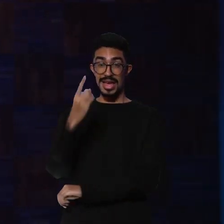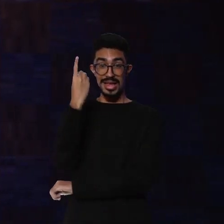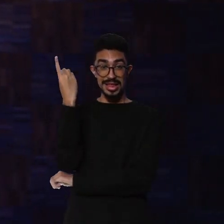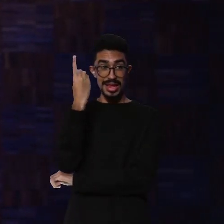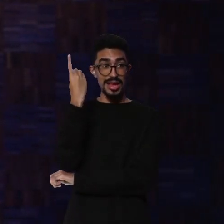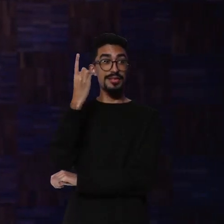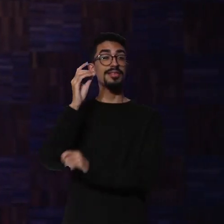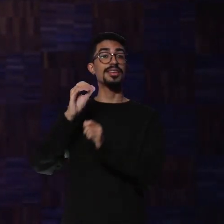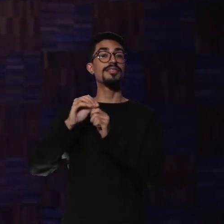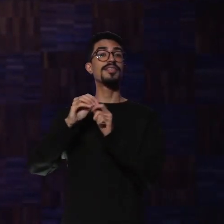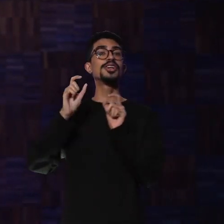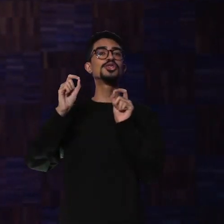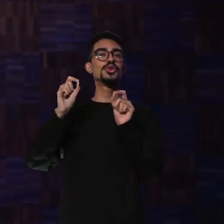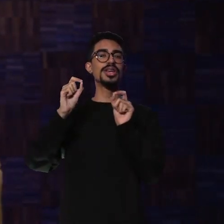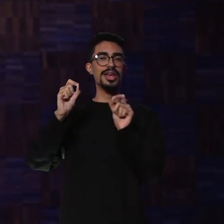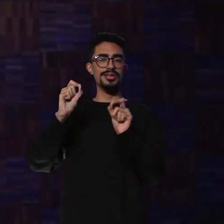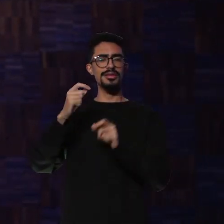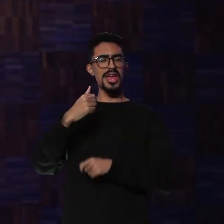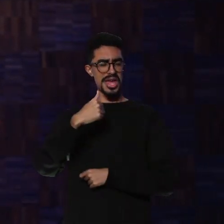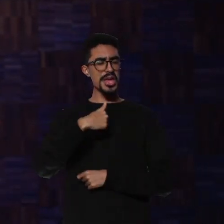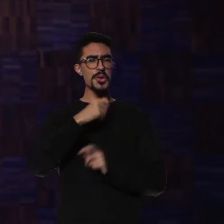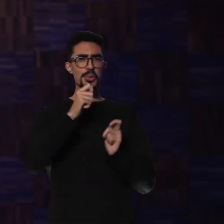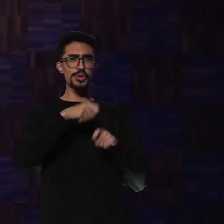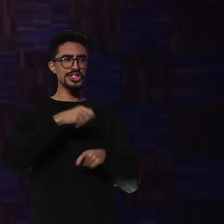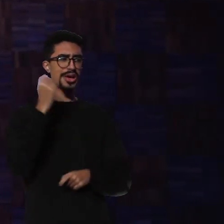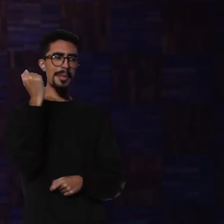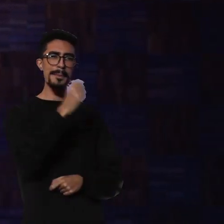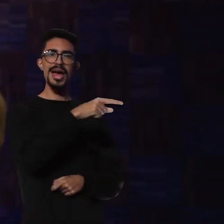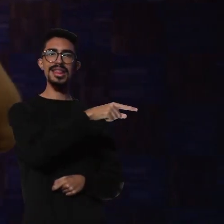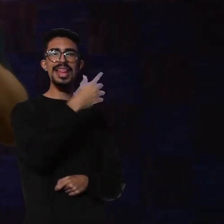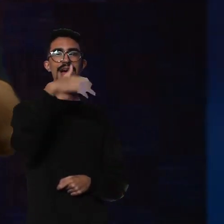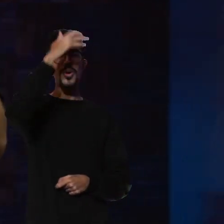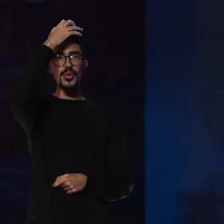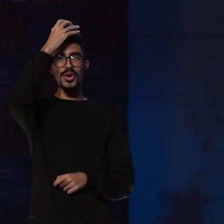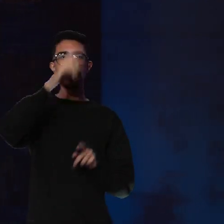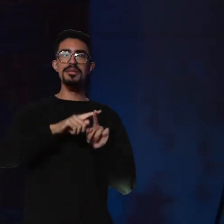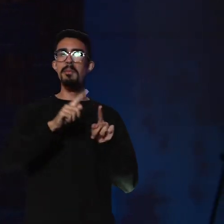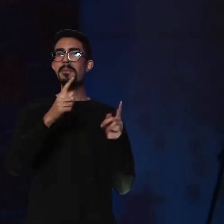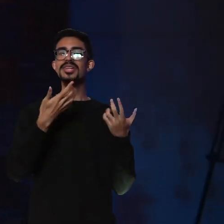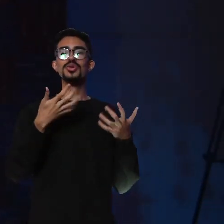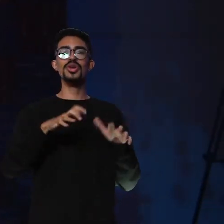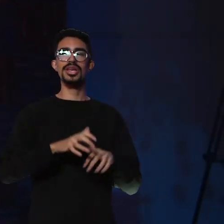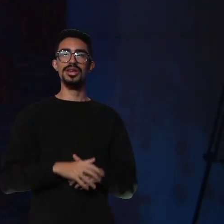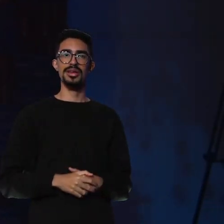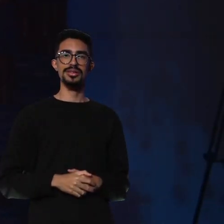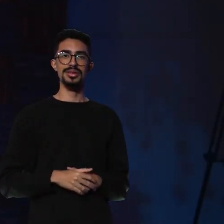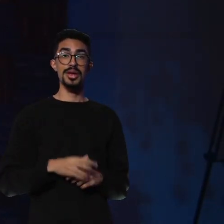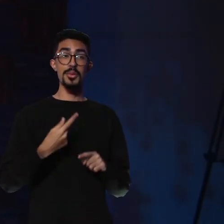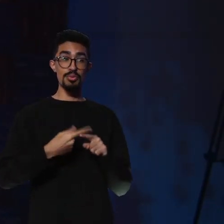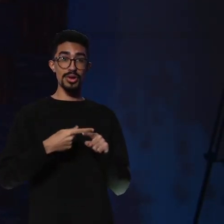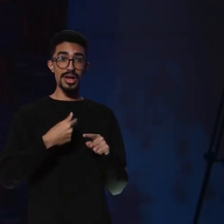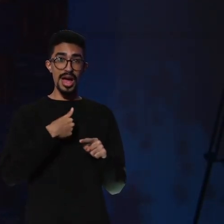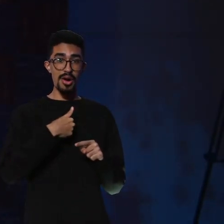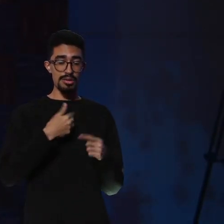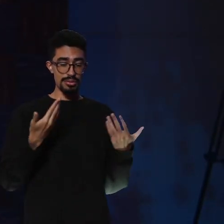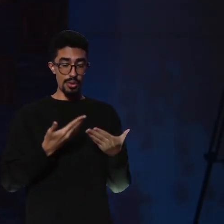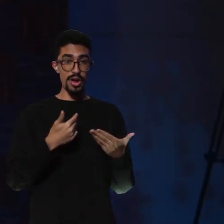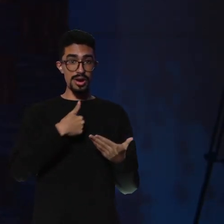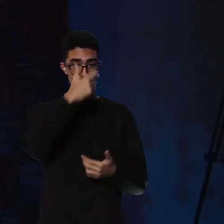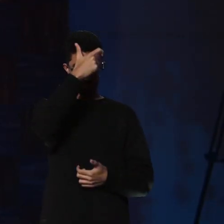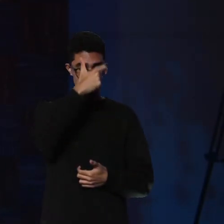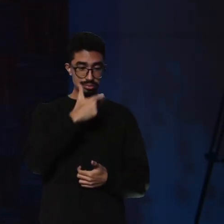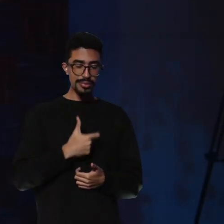ter matado o rei, mas não o fez. Porque aquele homem já havia sido um dia ungido pelo Senhor. E a